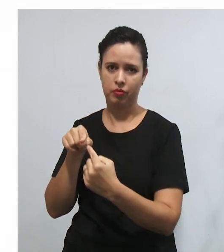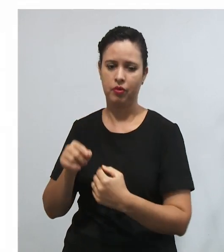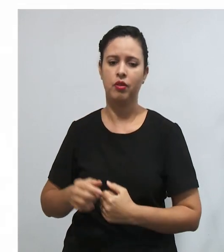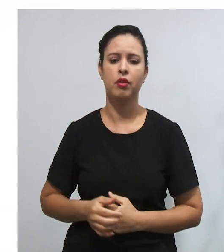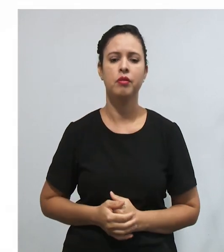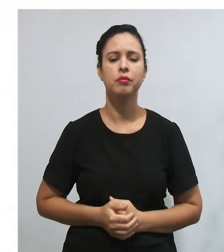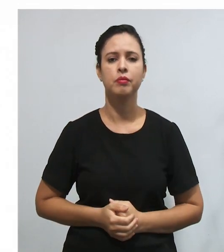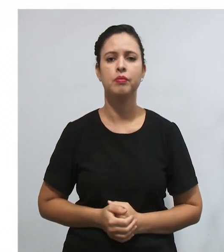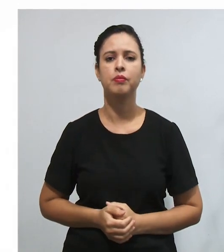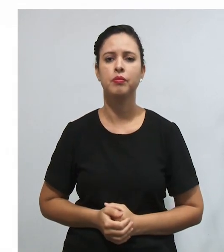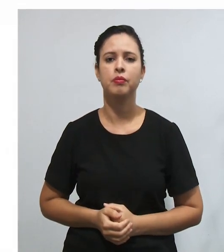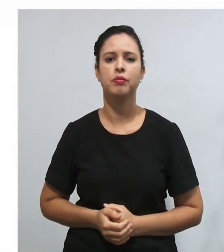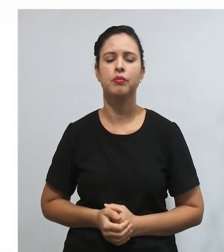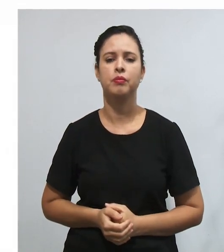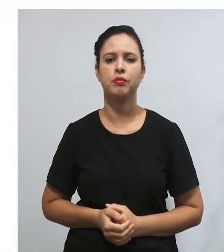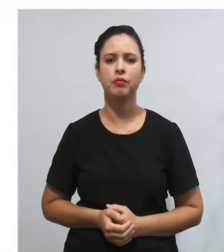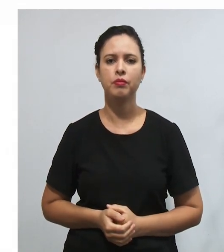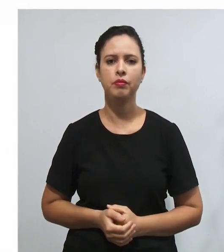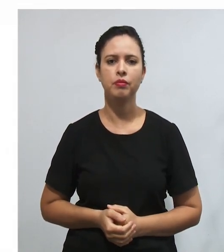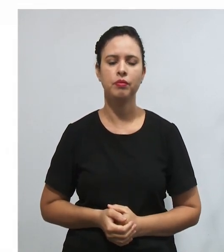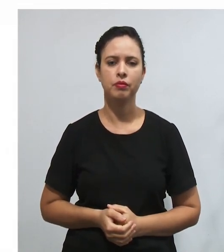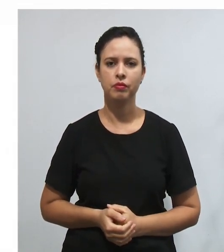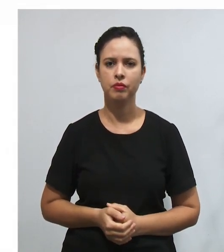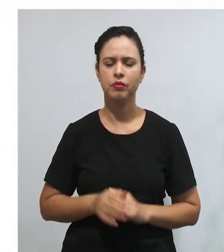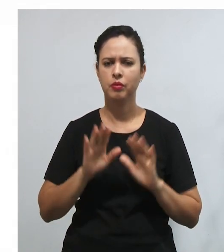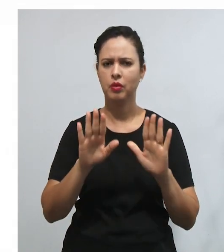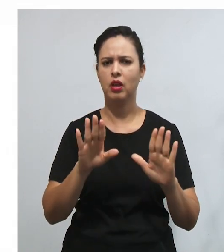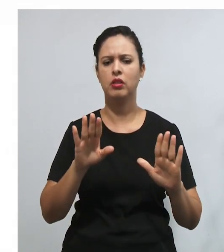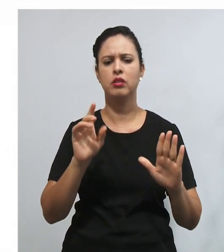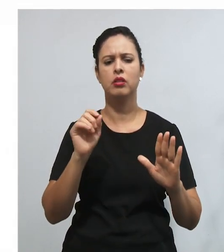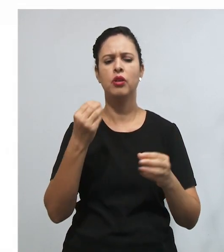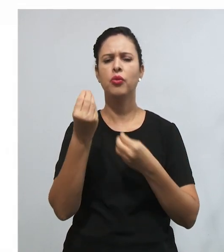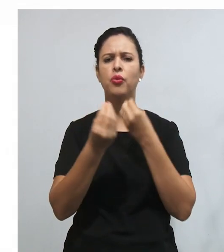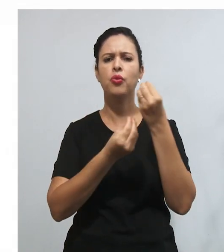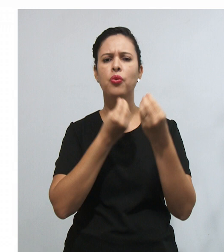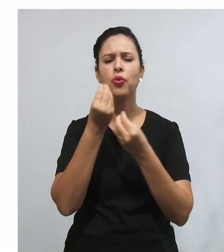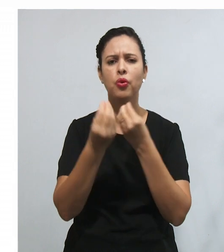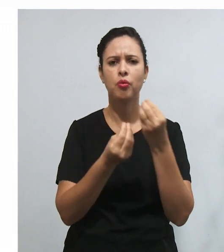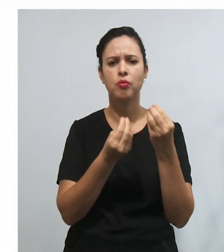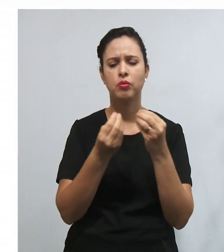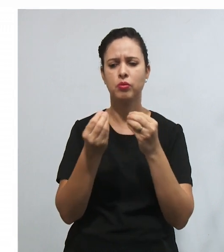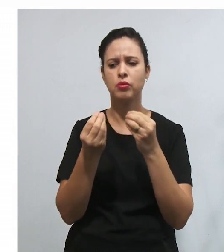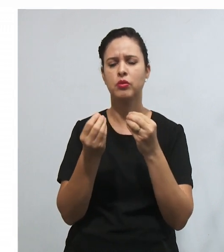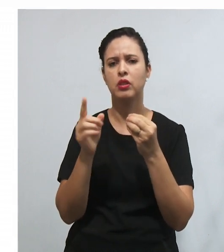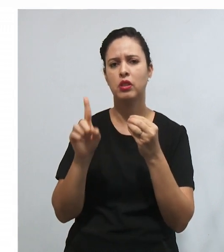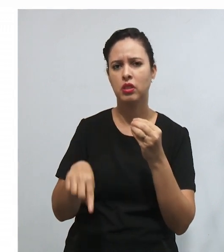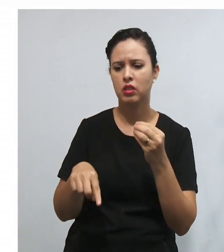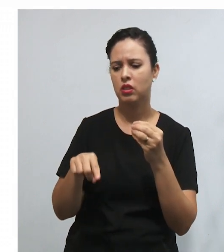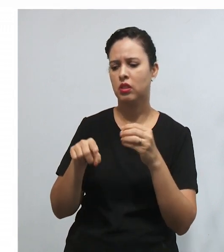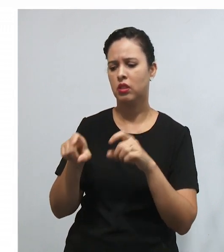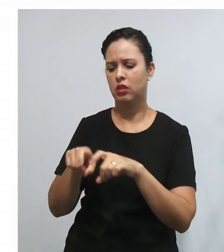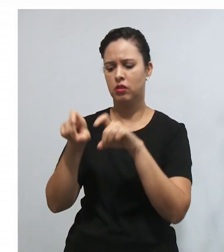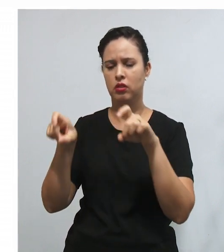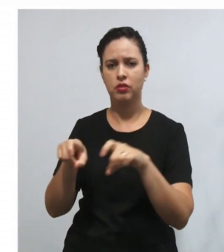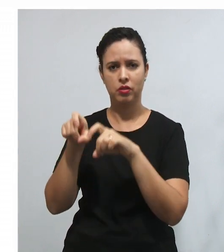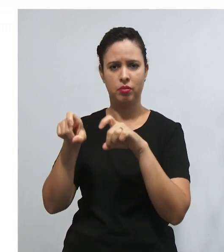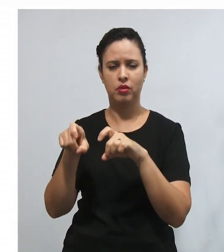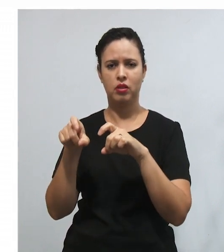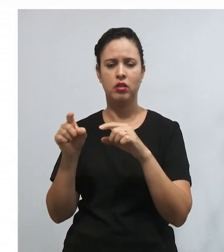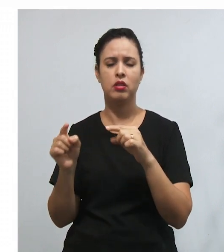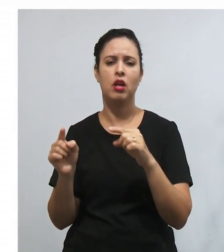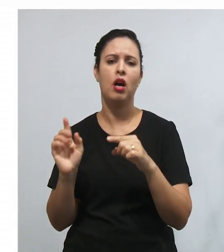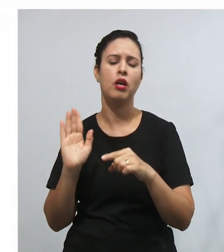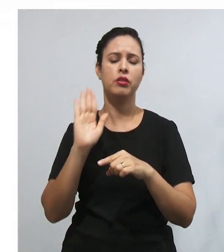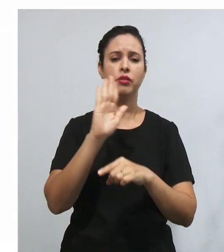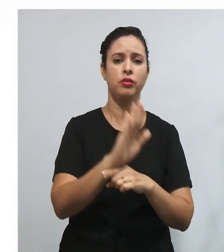Vamos então sobre a pergunta, como automatizar a informação? Como é que a informática faz isso então, né? Na informática, para que ocorra